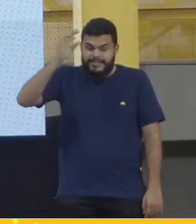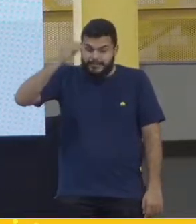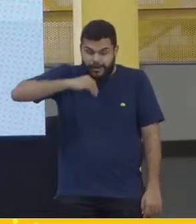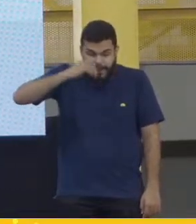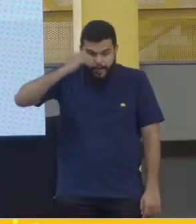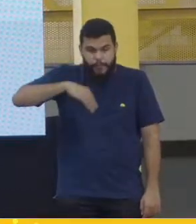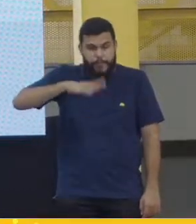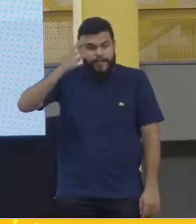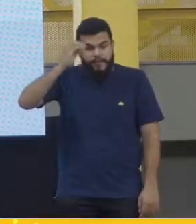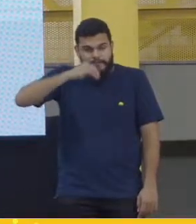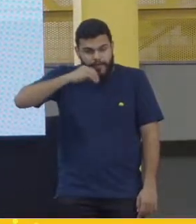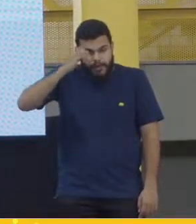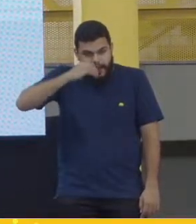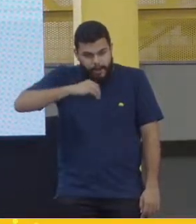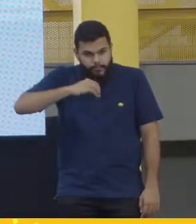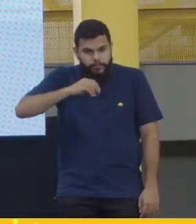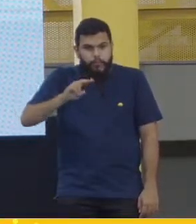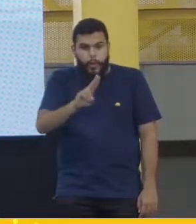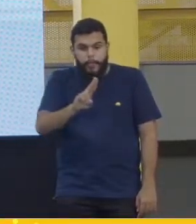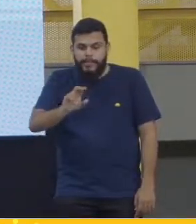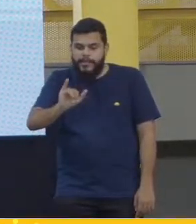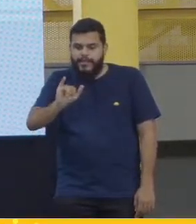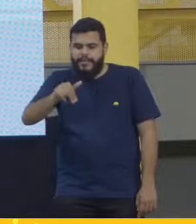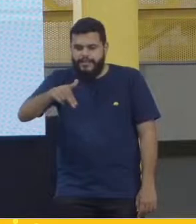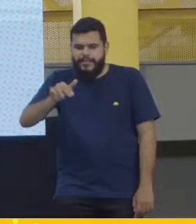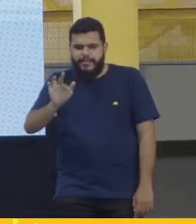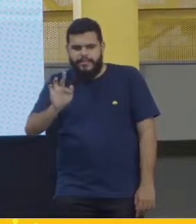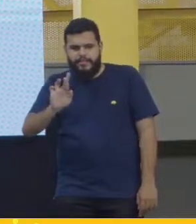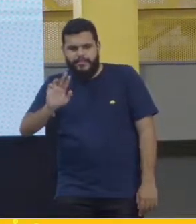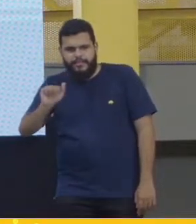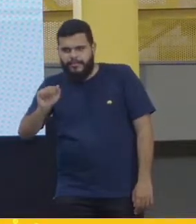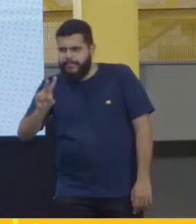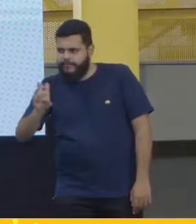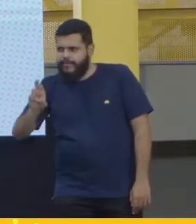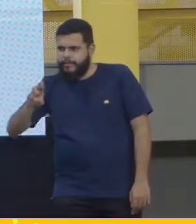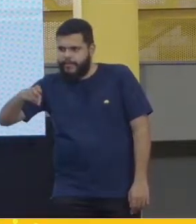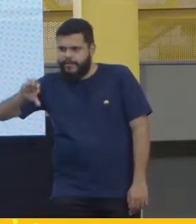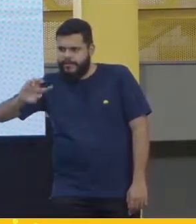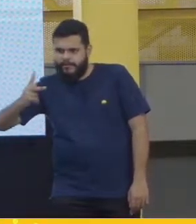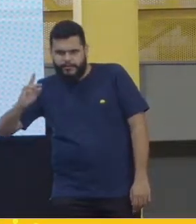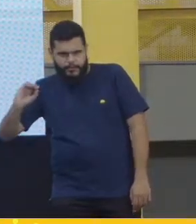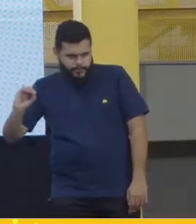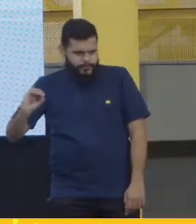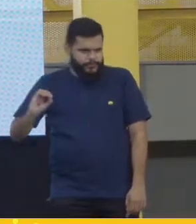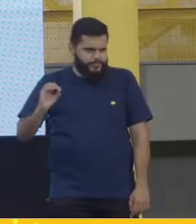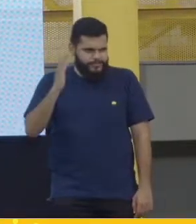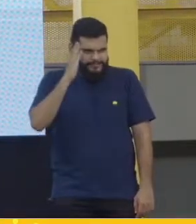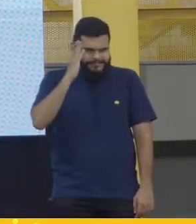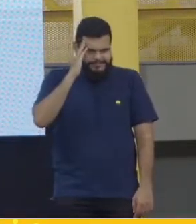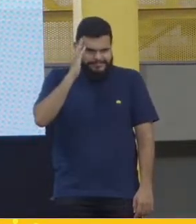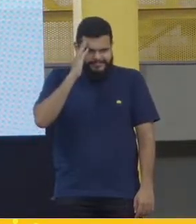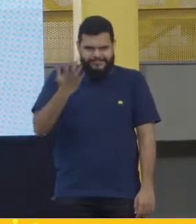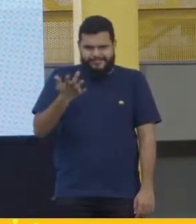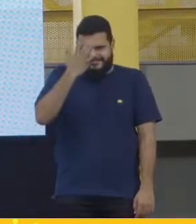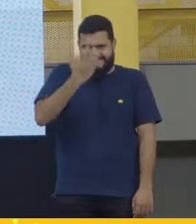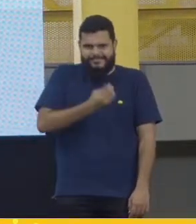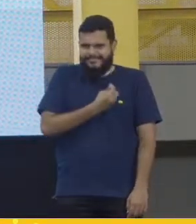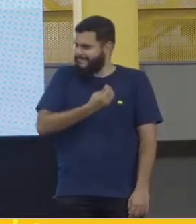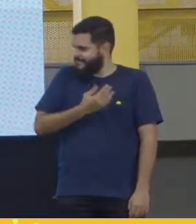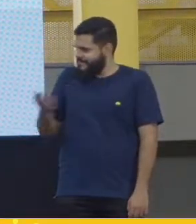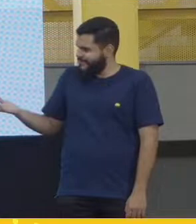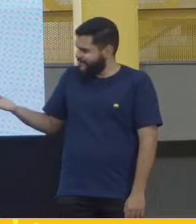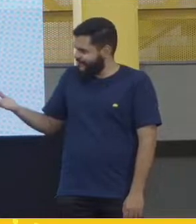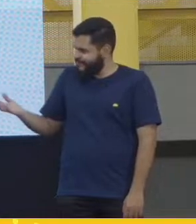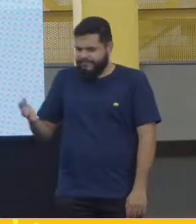vermelho, infravermelho, é daí que vem o nome. Você fala, meu Deus, eu decorei minha vida toda e